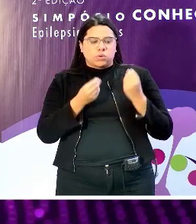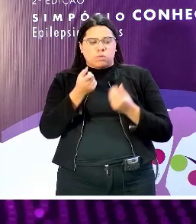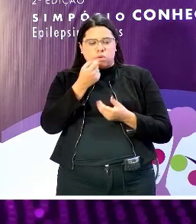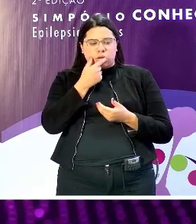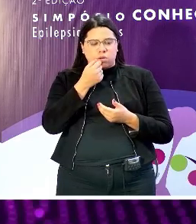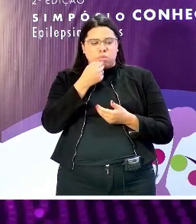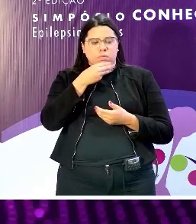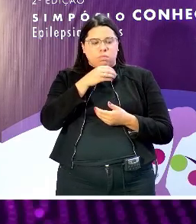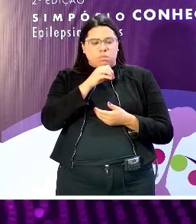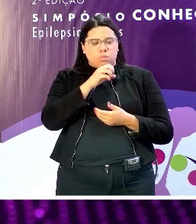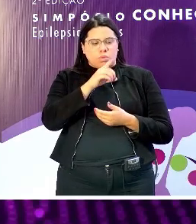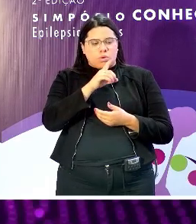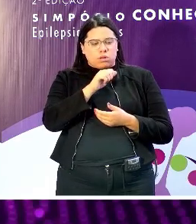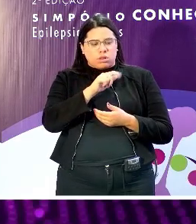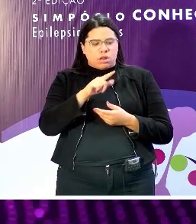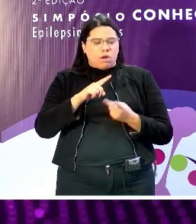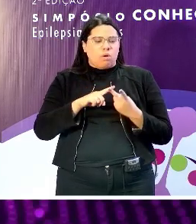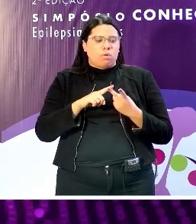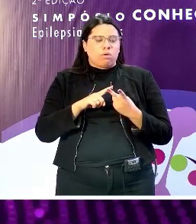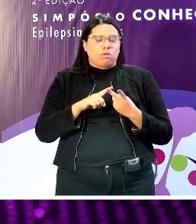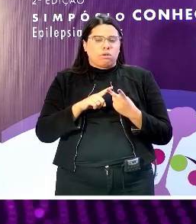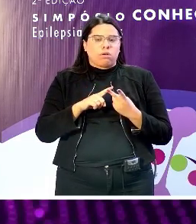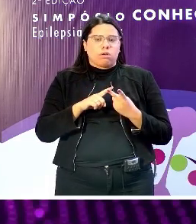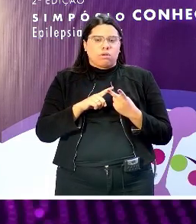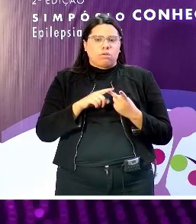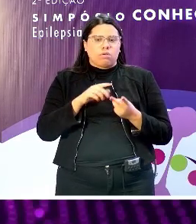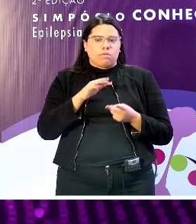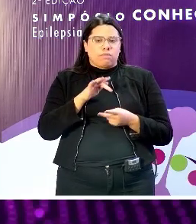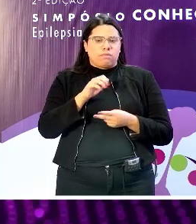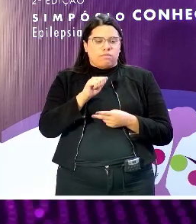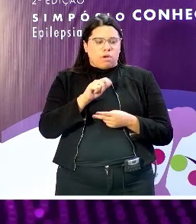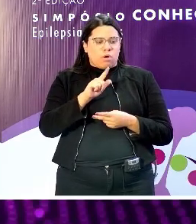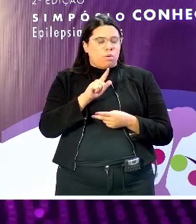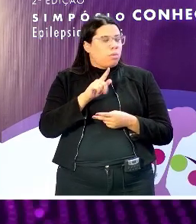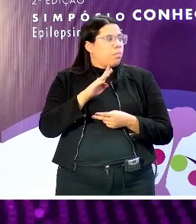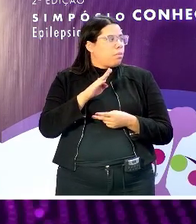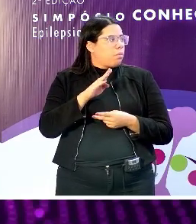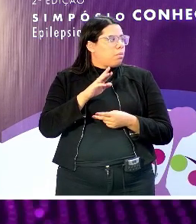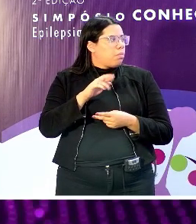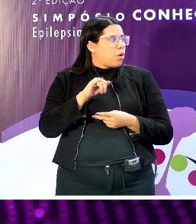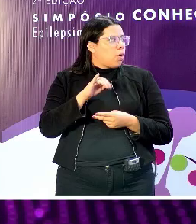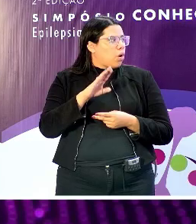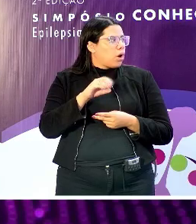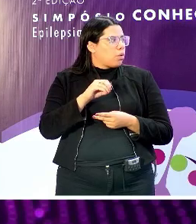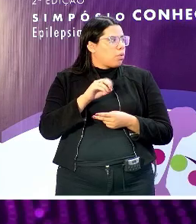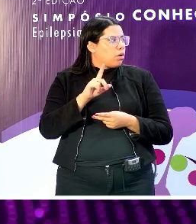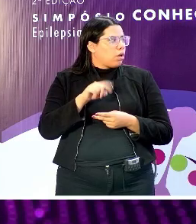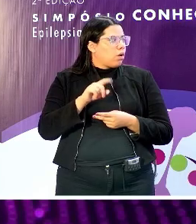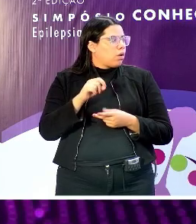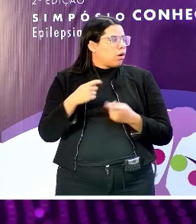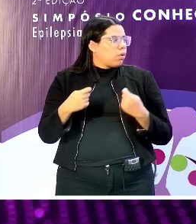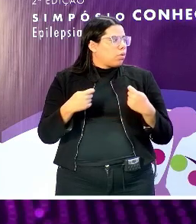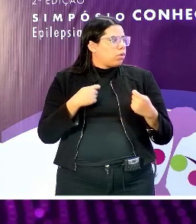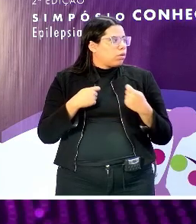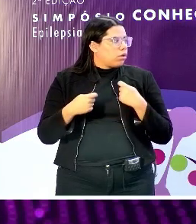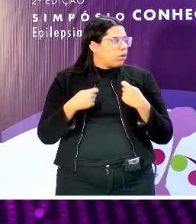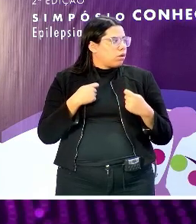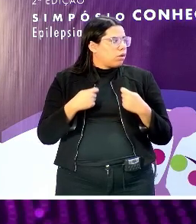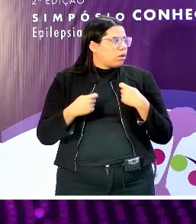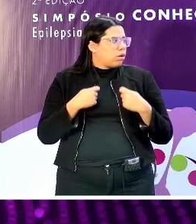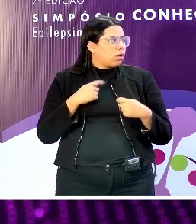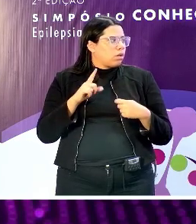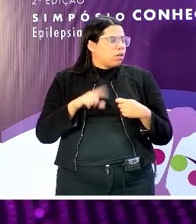que é o ácido valproico, que eu não sei se todo mundo sabe, mas o efeito secundário dele é regular HDACs, que são